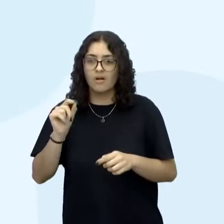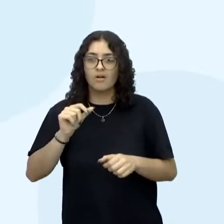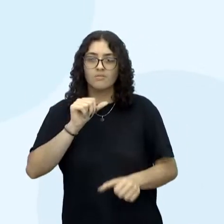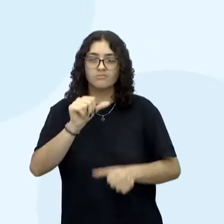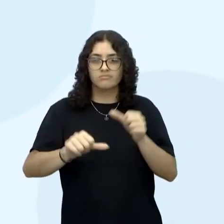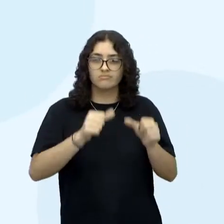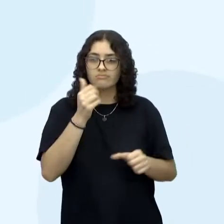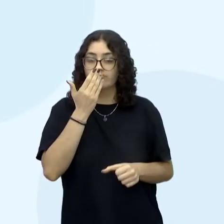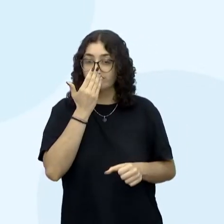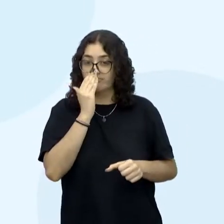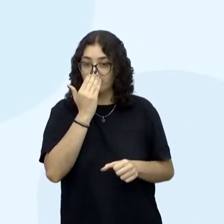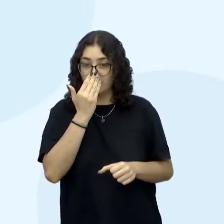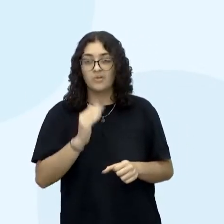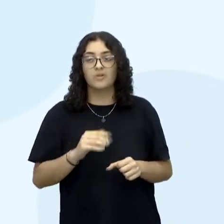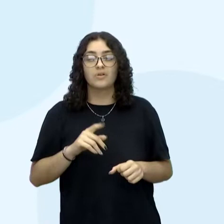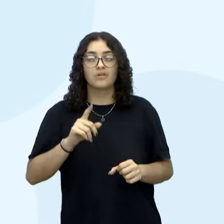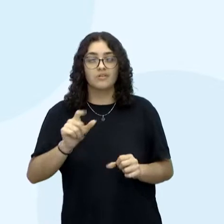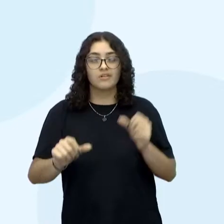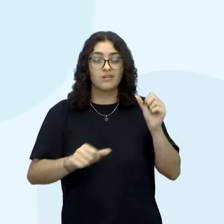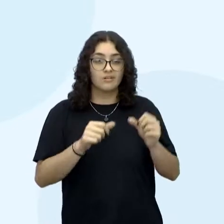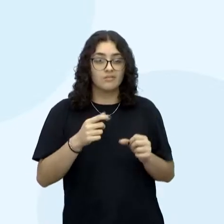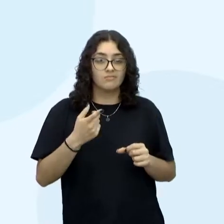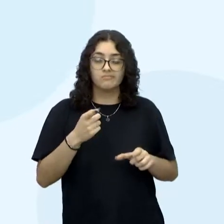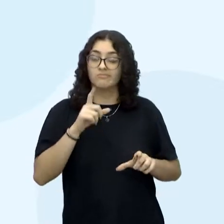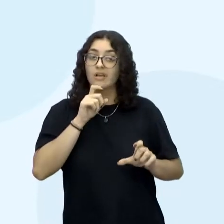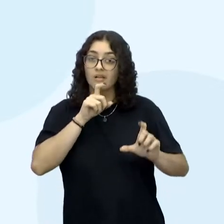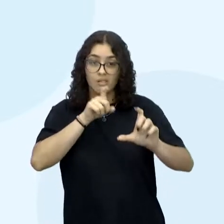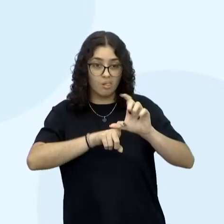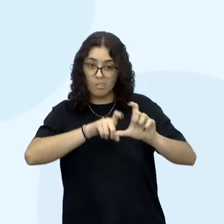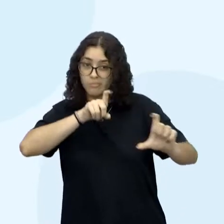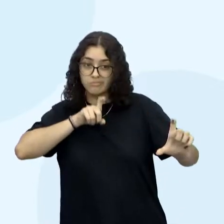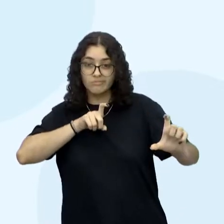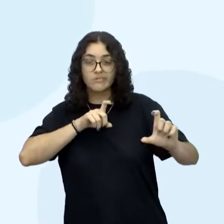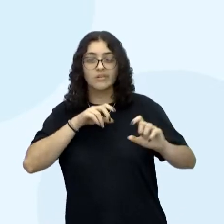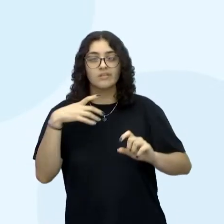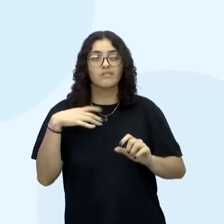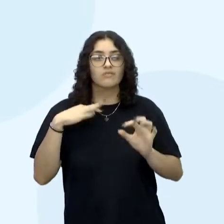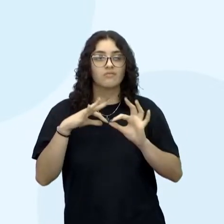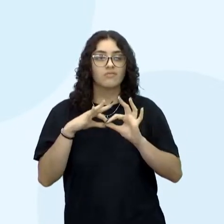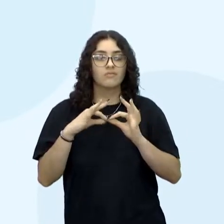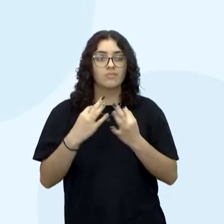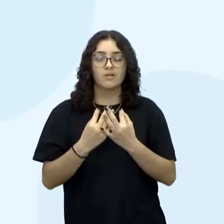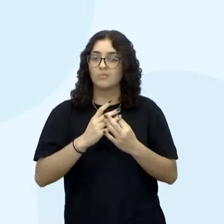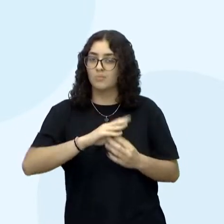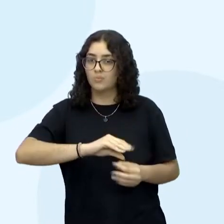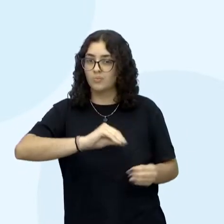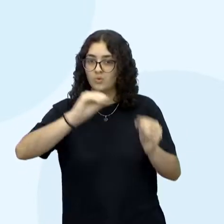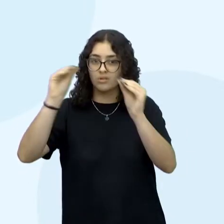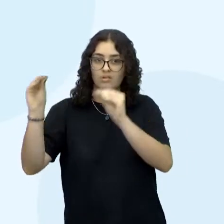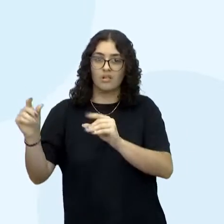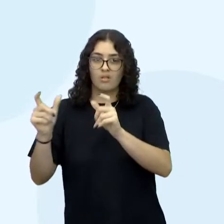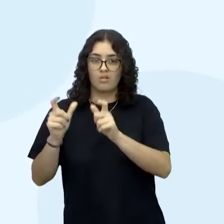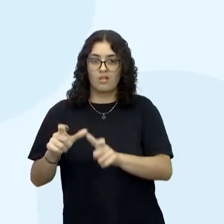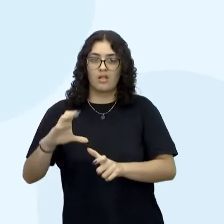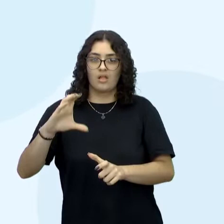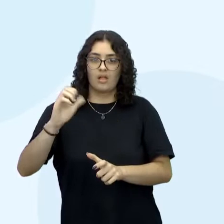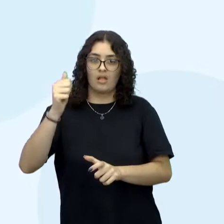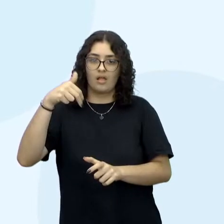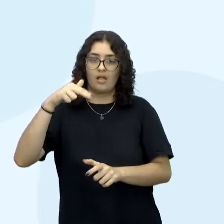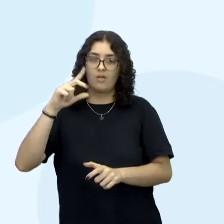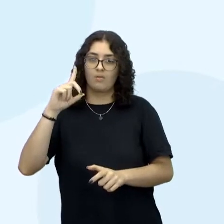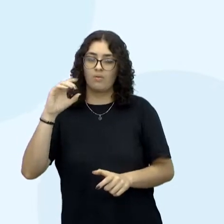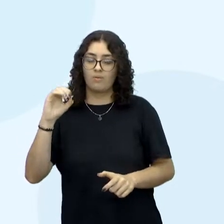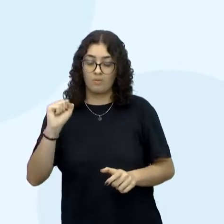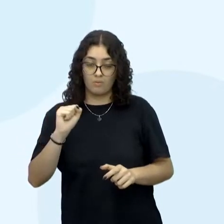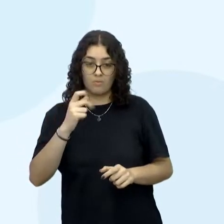prostituta, passando a viver de forma independente. Sua família migra para Belo Monte, região de Canudos, onde Antônio Conselheiro